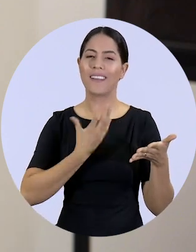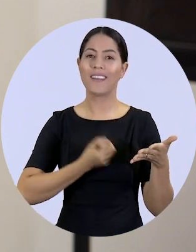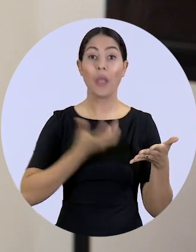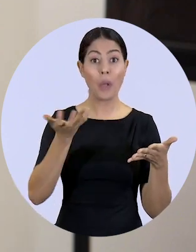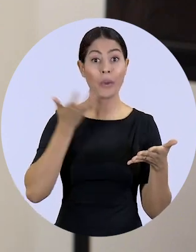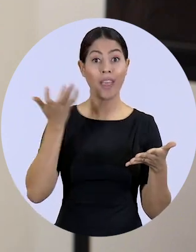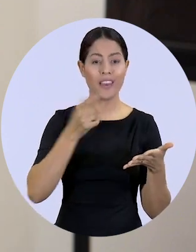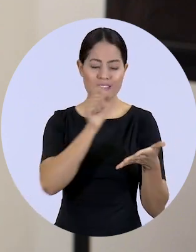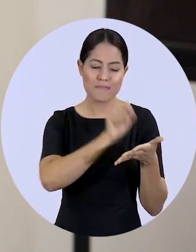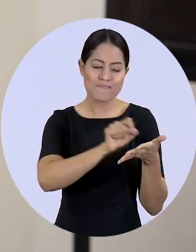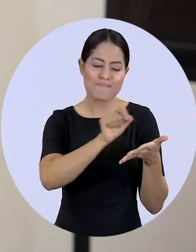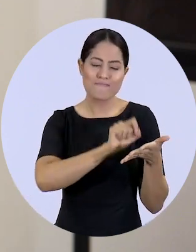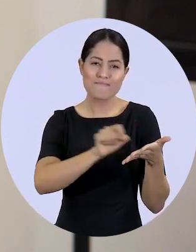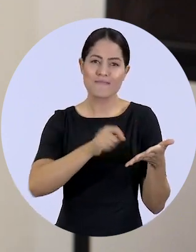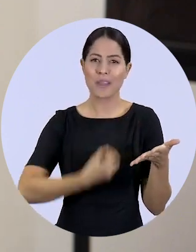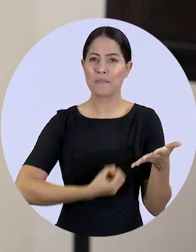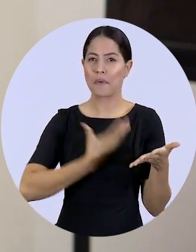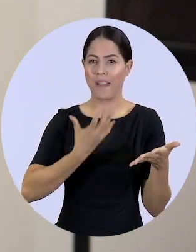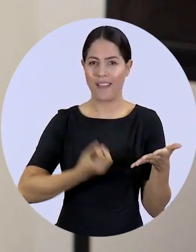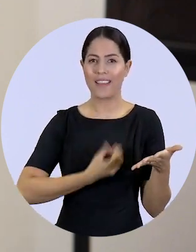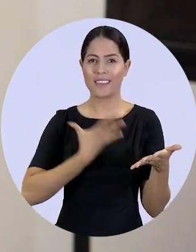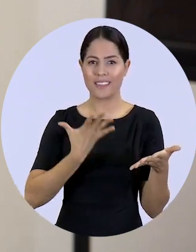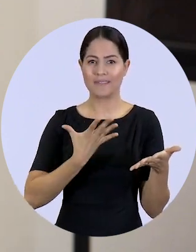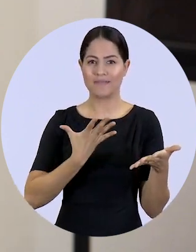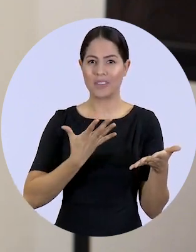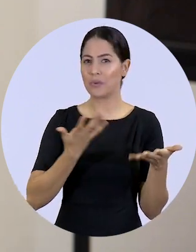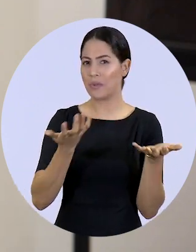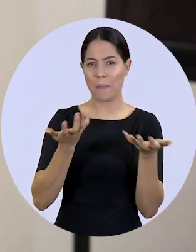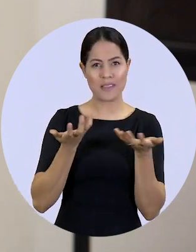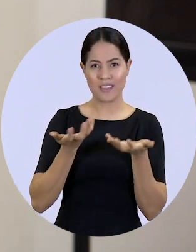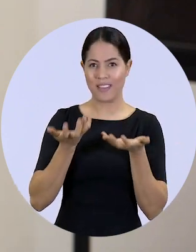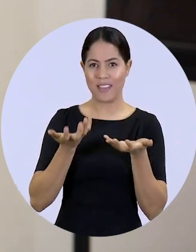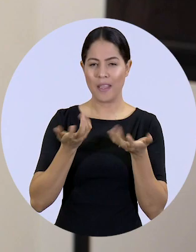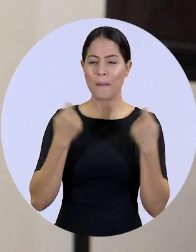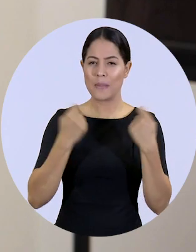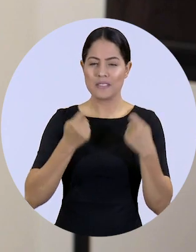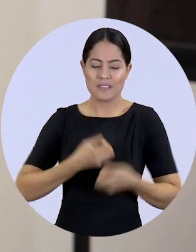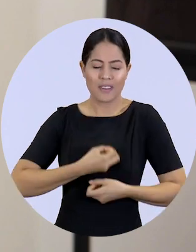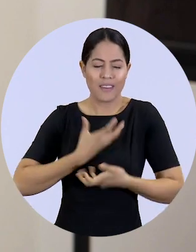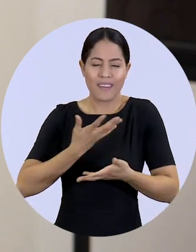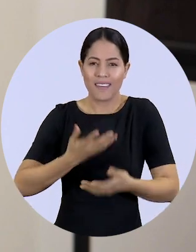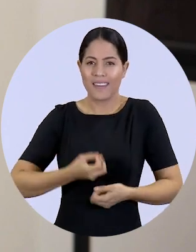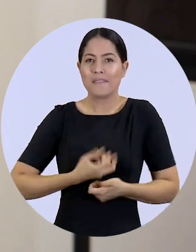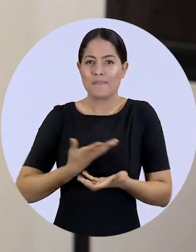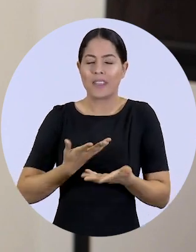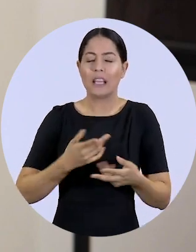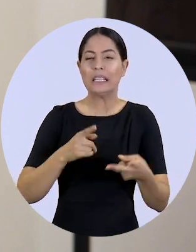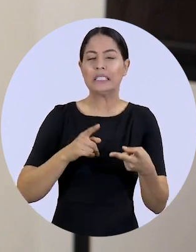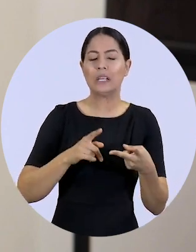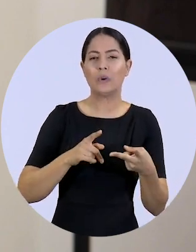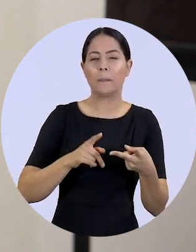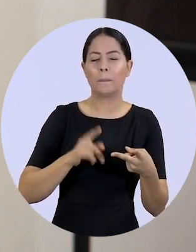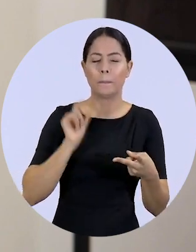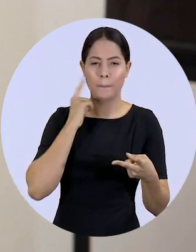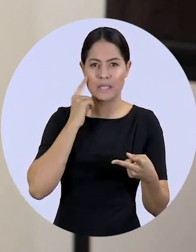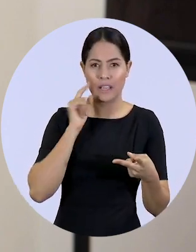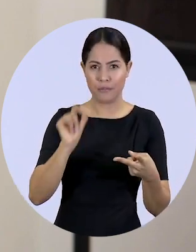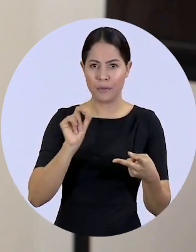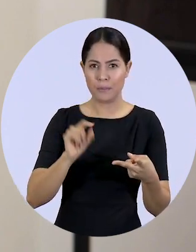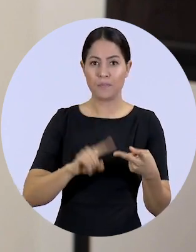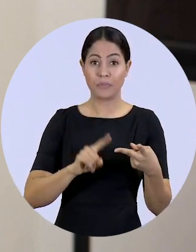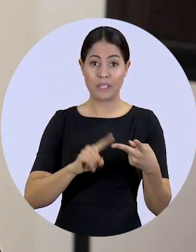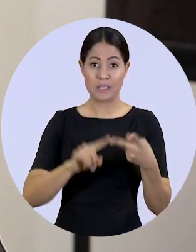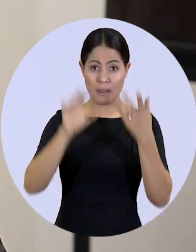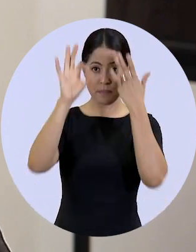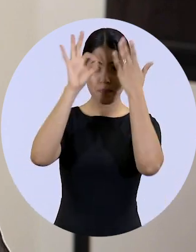ser poeta, mas poeta não basta querer, você tem que ter inspiração além disso. Então eu pensava em ser ou psiquiatra,